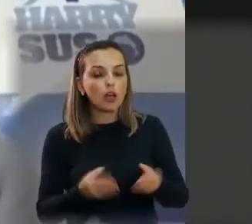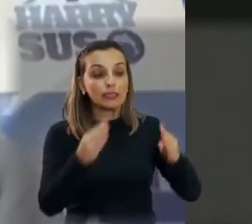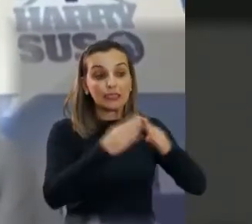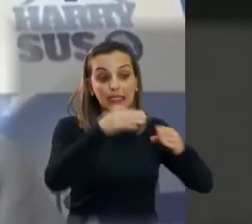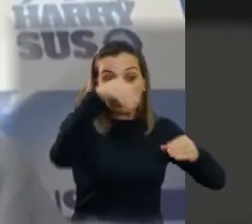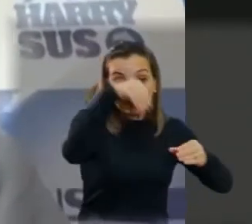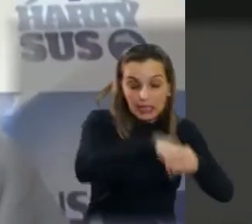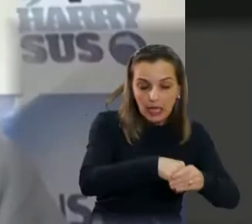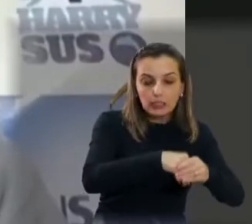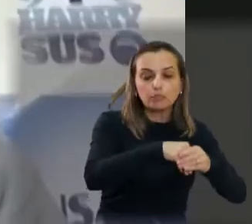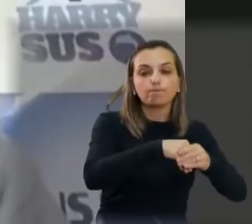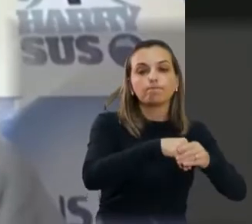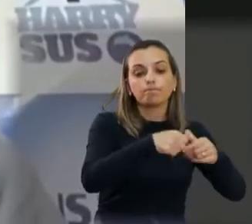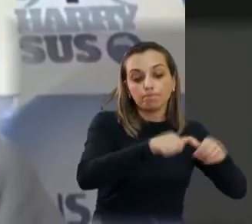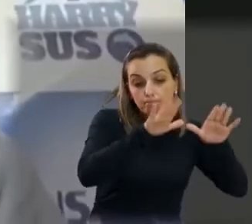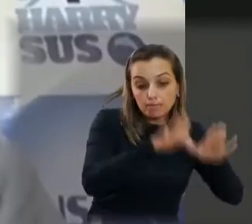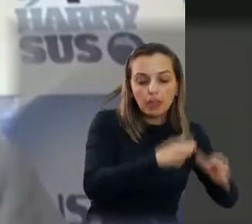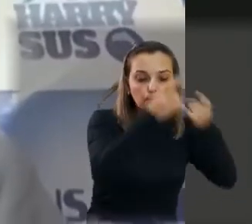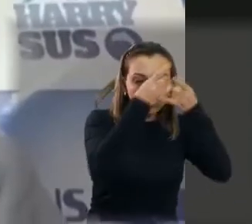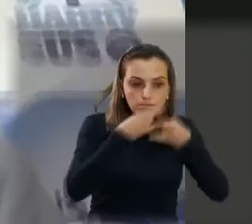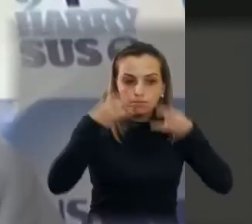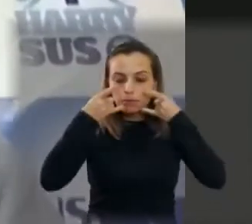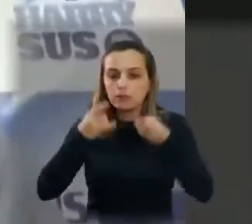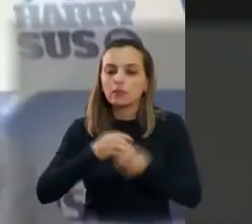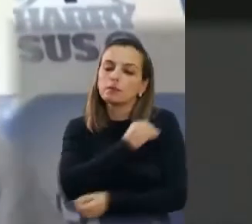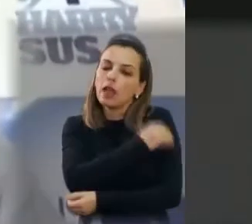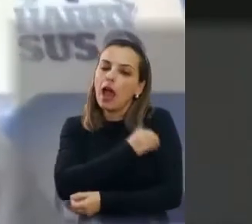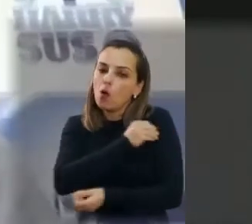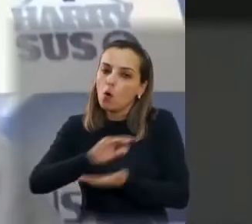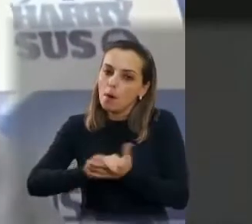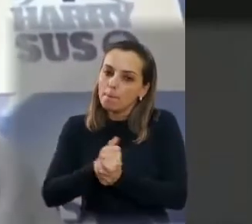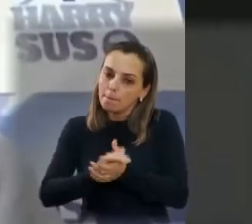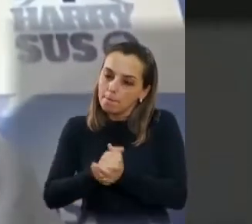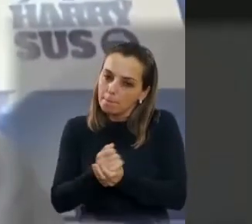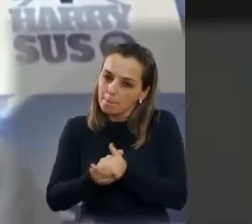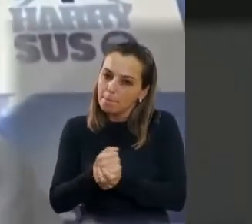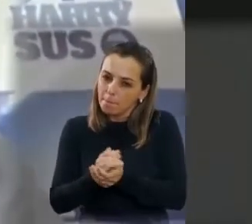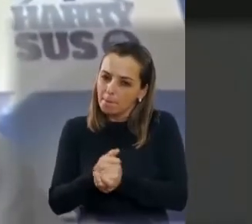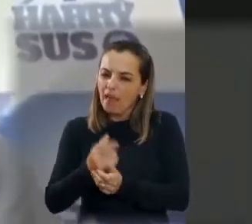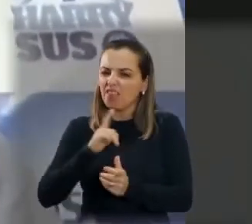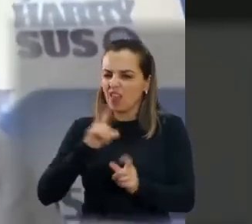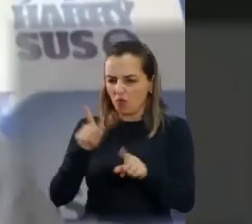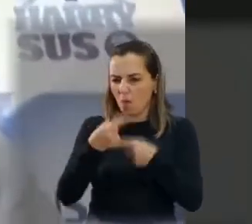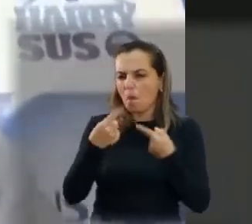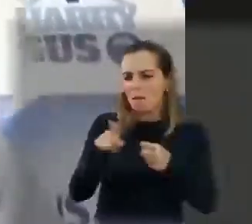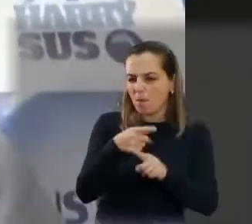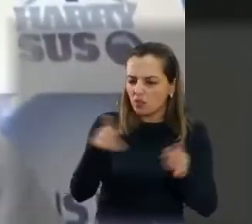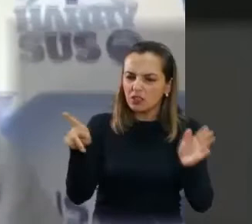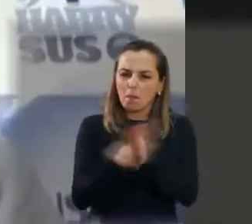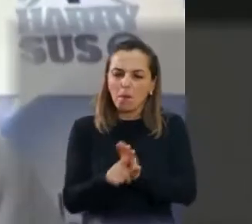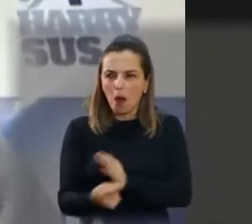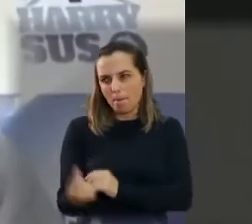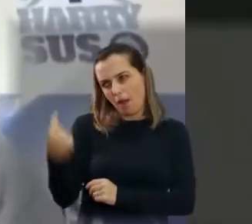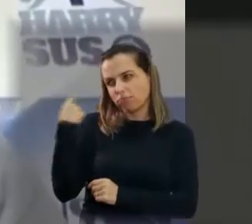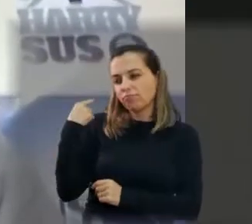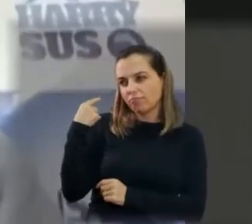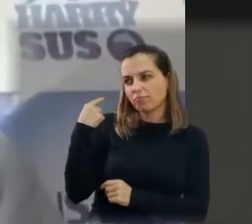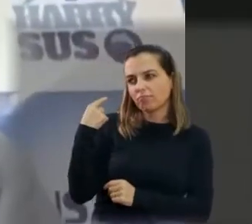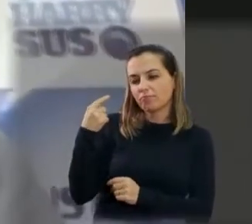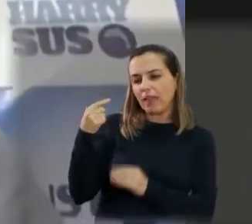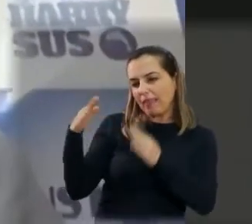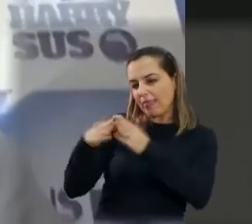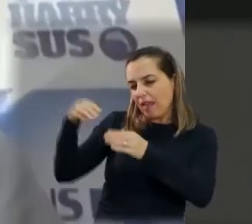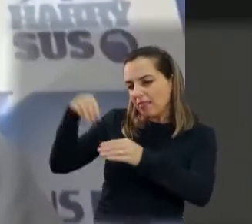casa, higienizar as mãos. Soltamos até um jingle ano passado, lave bem as mãos e fique em